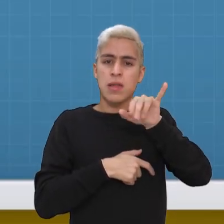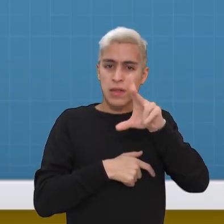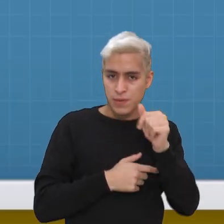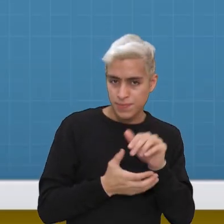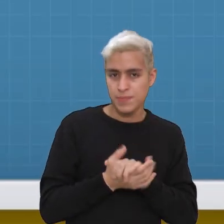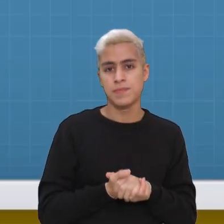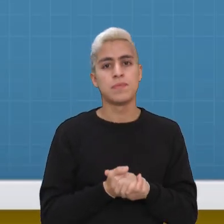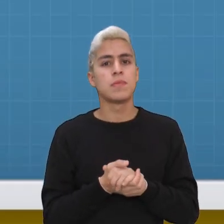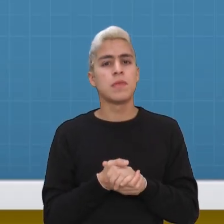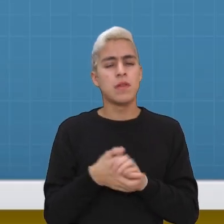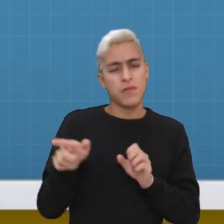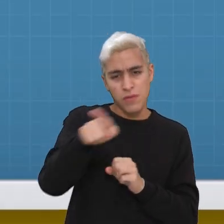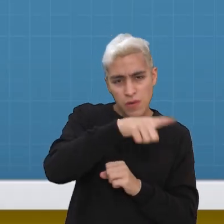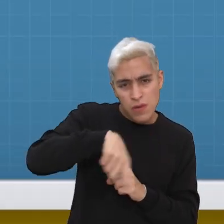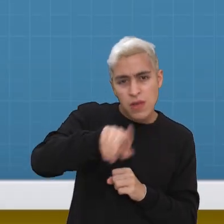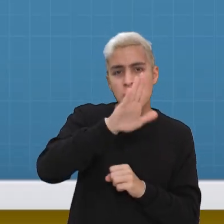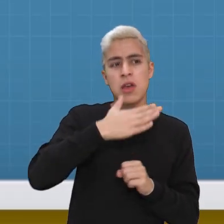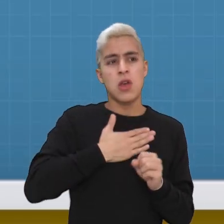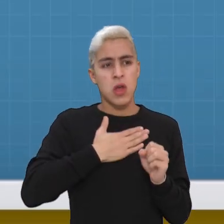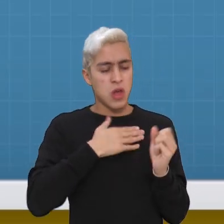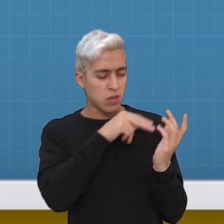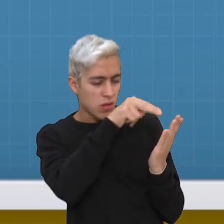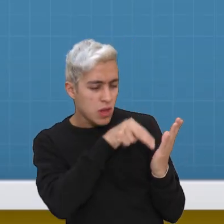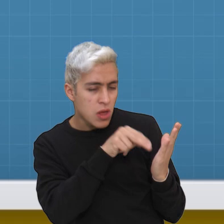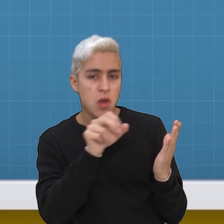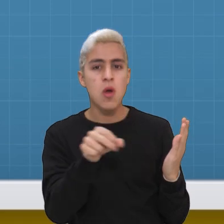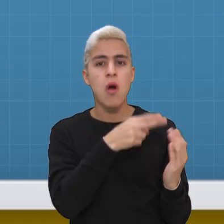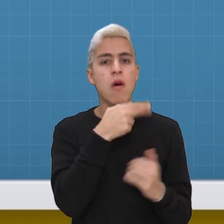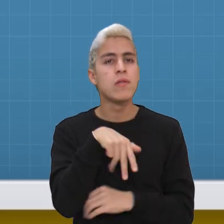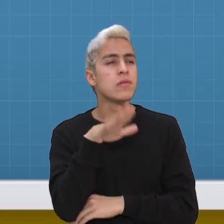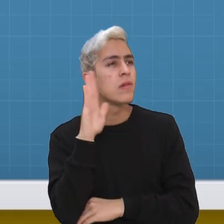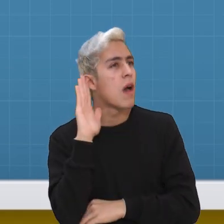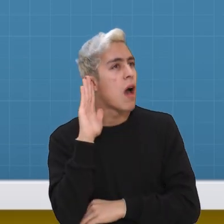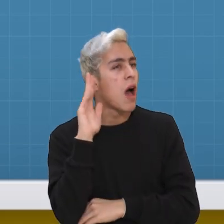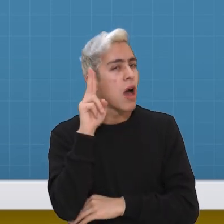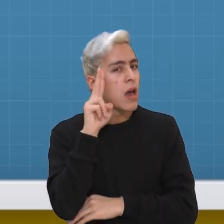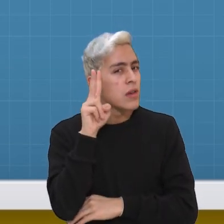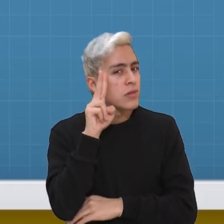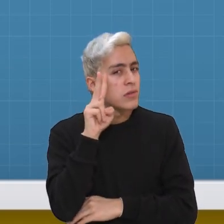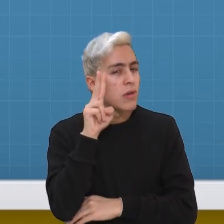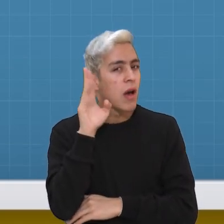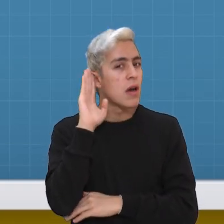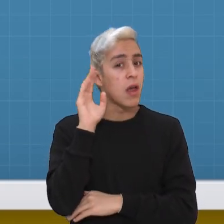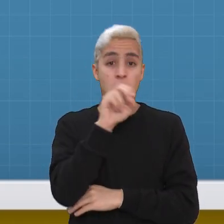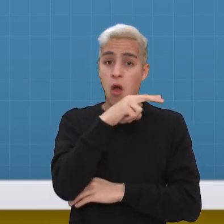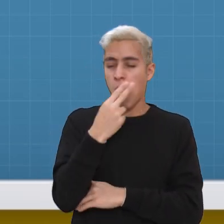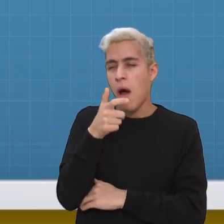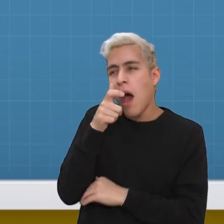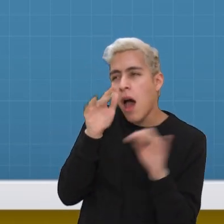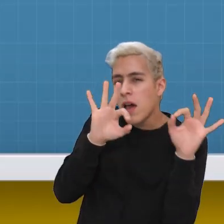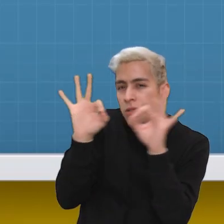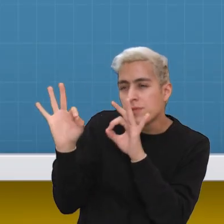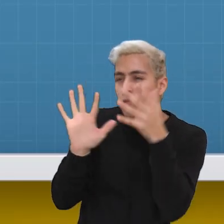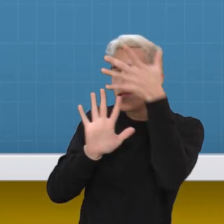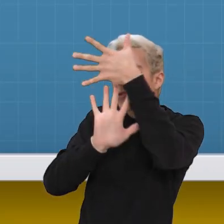Você gosta mais de ler ou de ouvir histórias? Pensa um pouquinho para você me